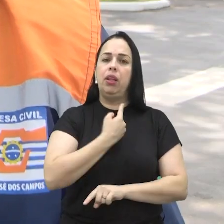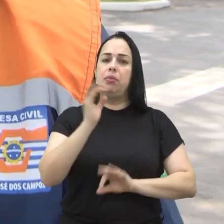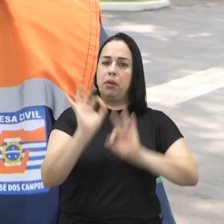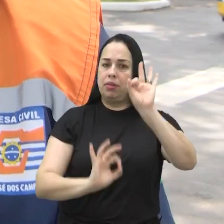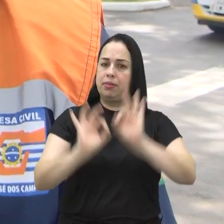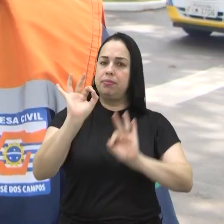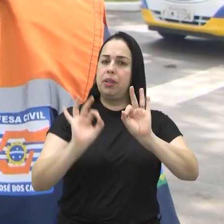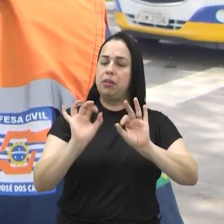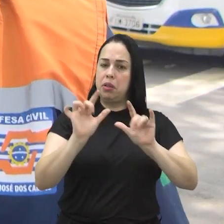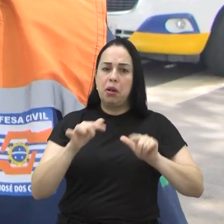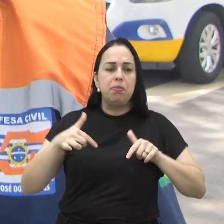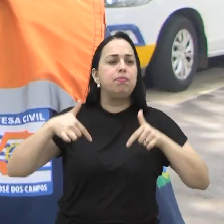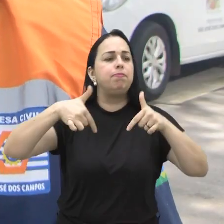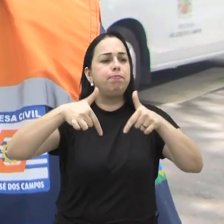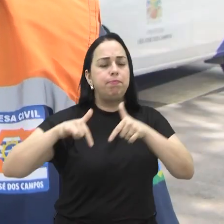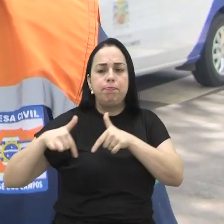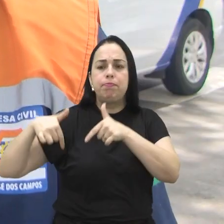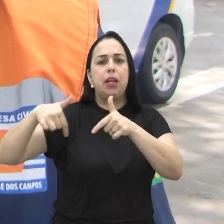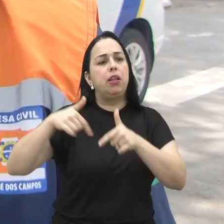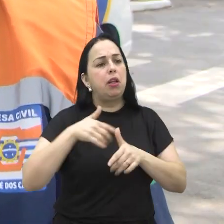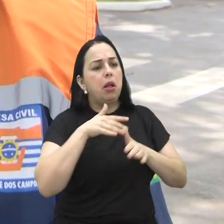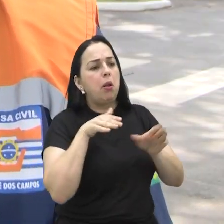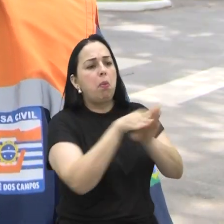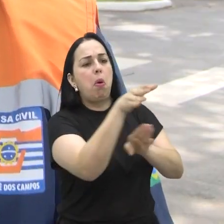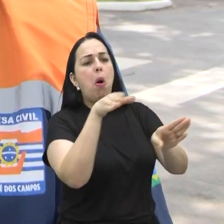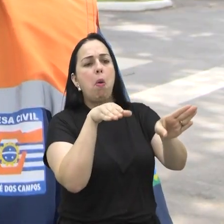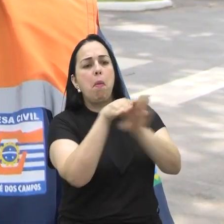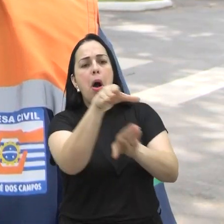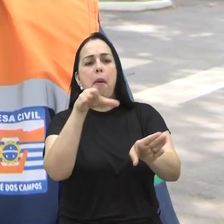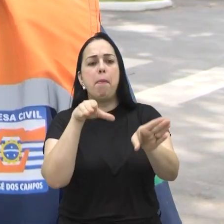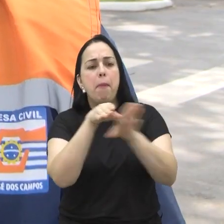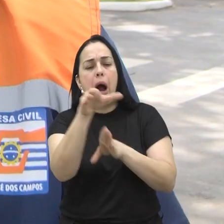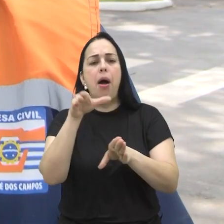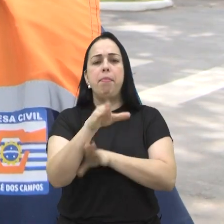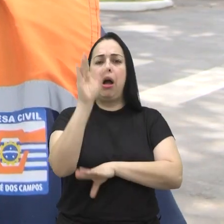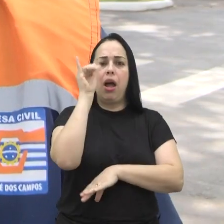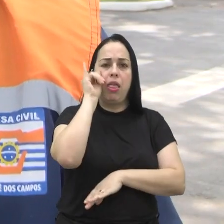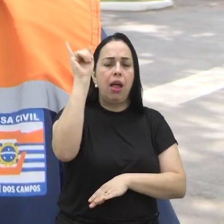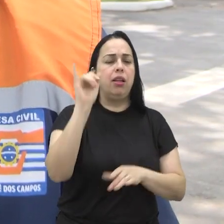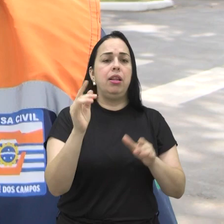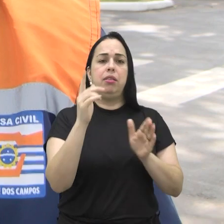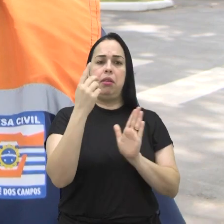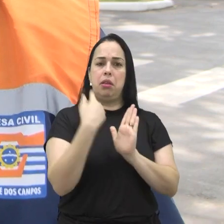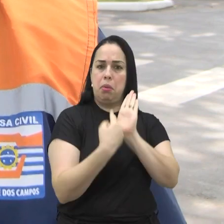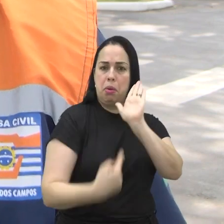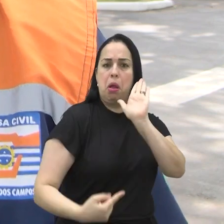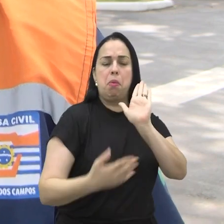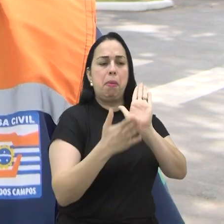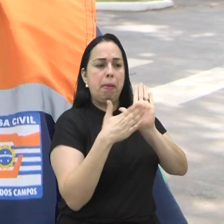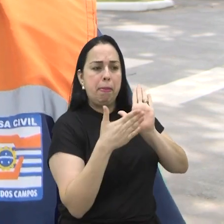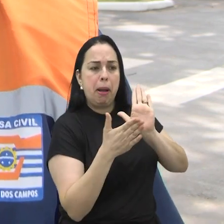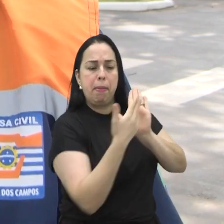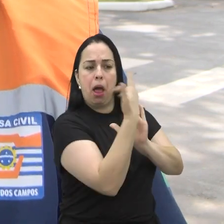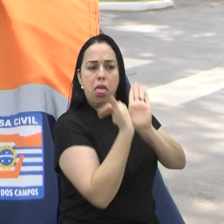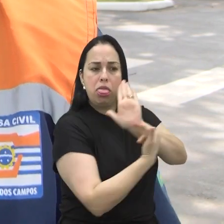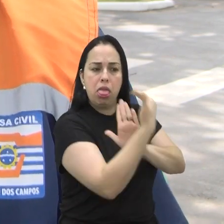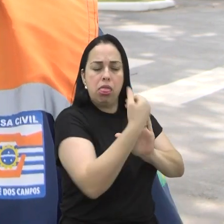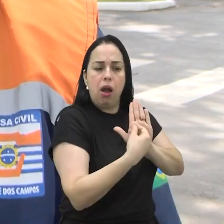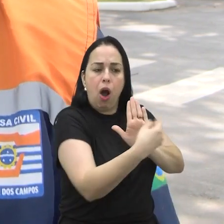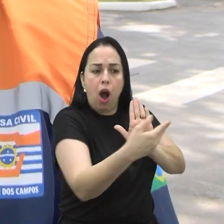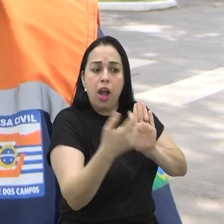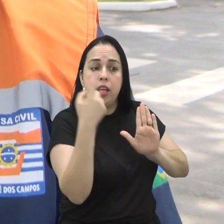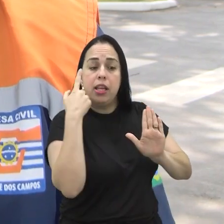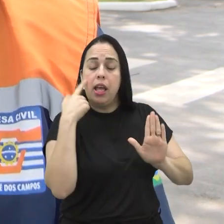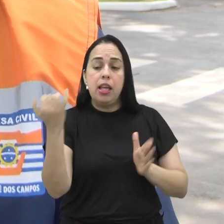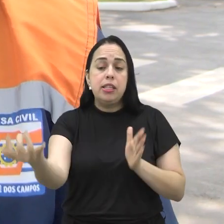fazemos campanhas preventivas nos bairros mais vulneráveis com orientação, tanto levando material, ilustrativo, falando dos problemas